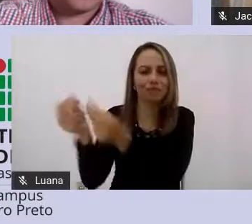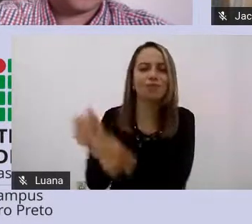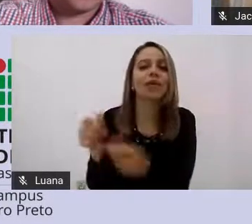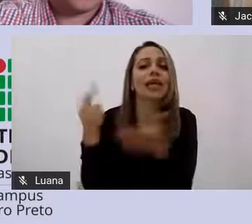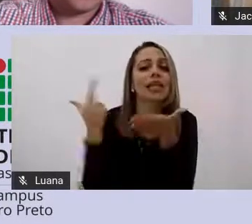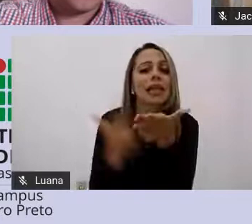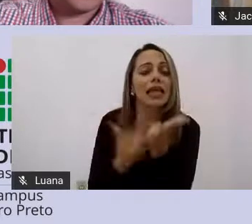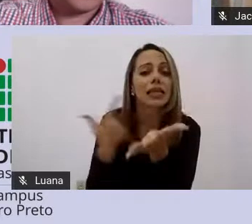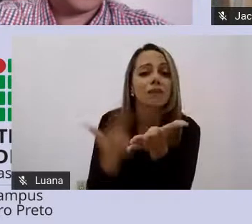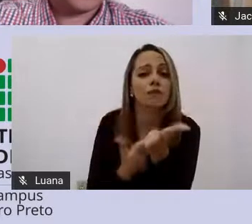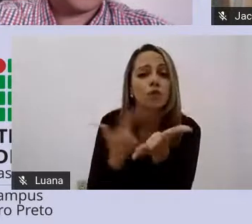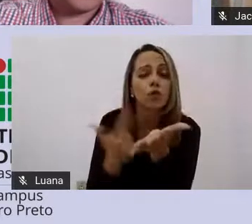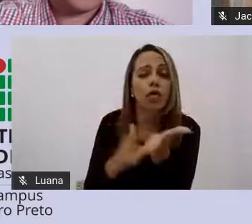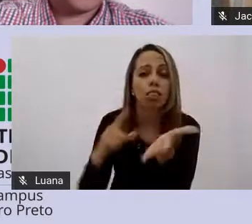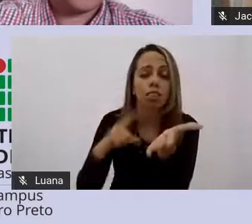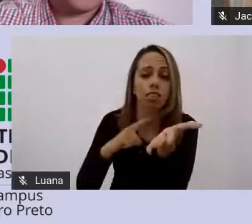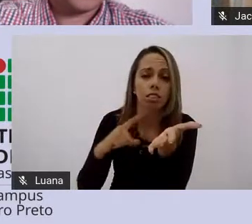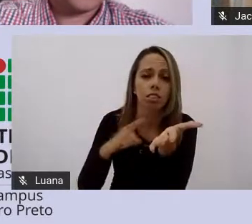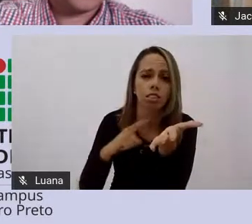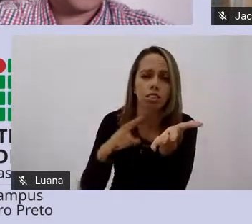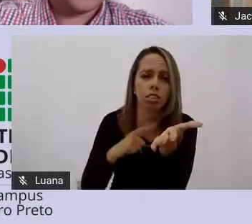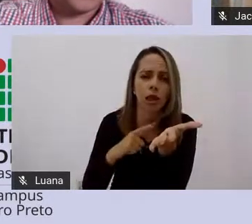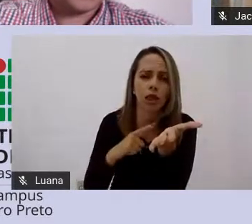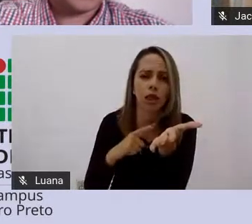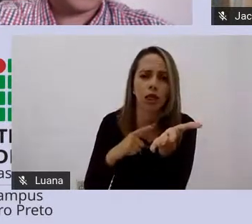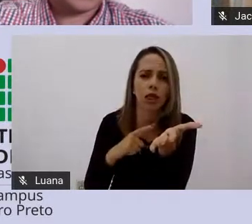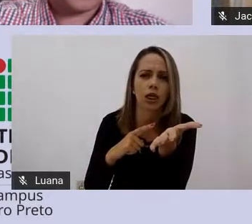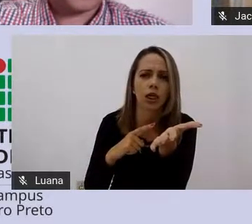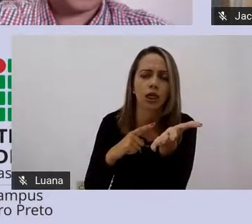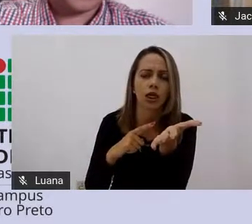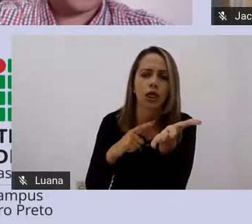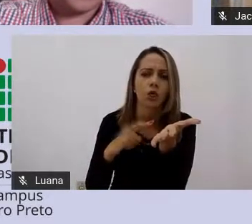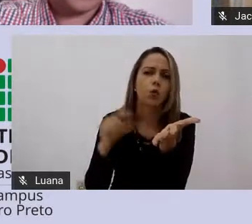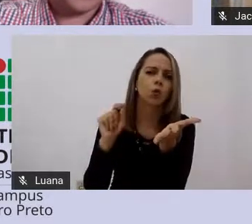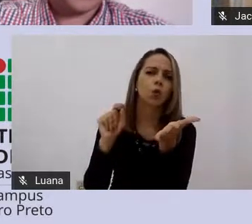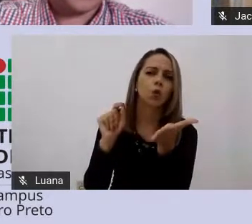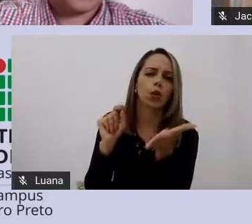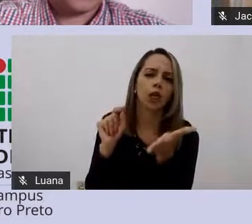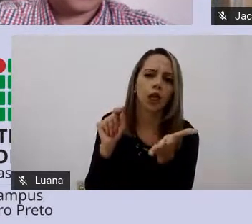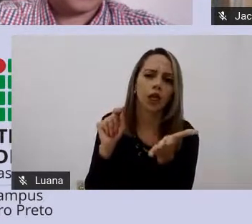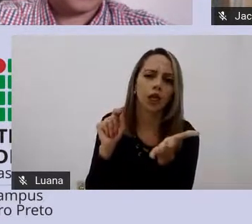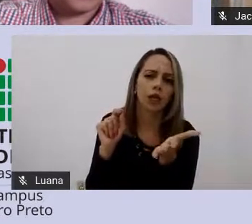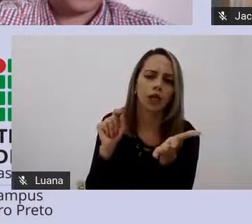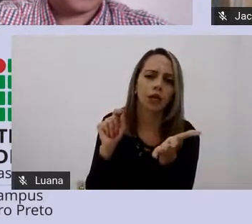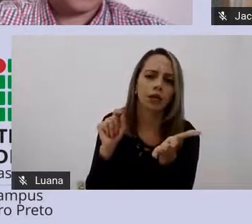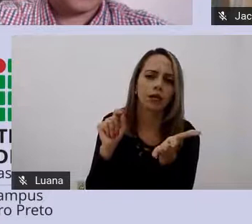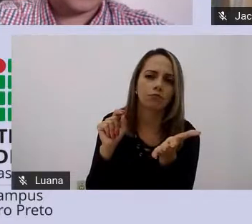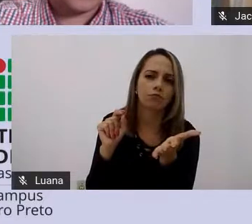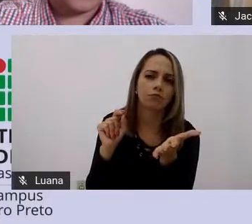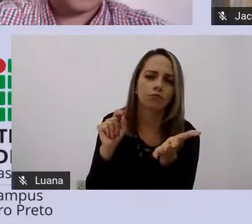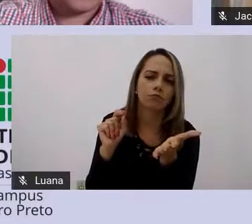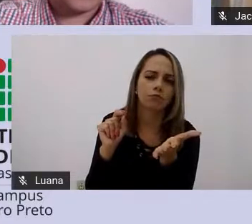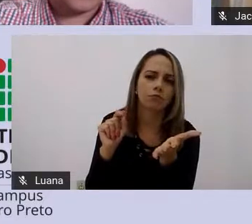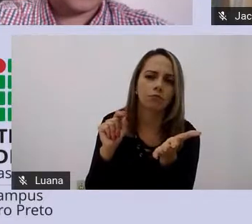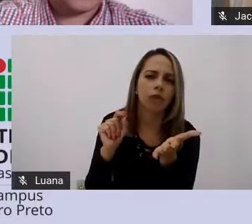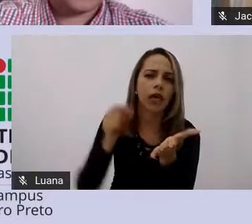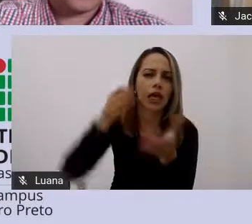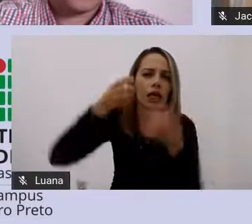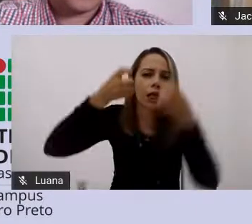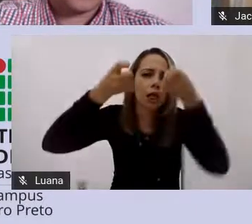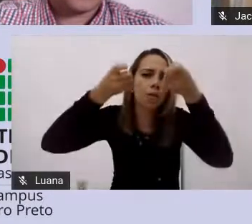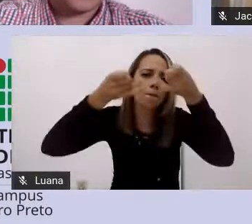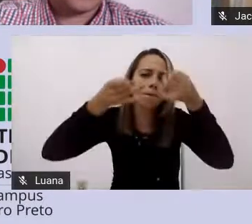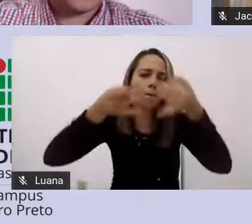que tem várias pranchas em que ele diz sobre as coisas do Brasil. Então, tem